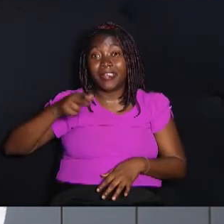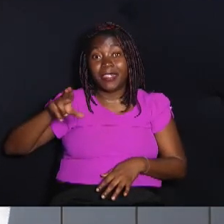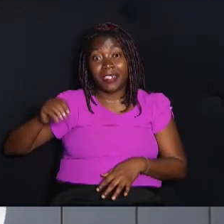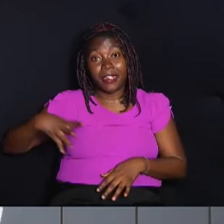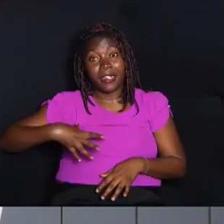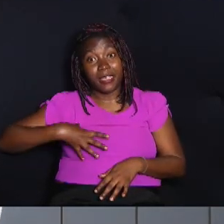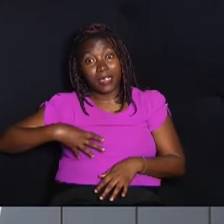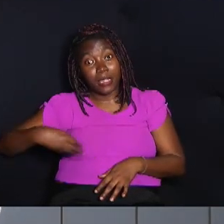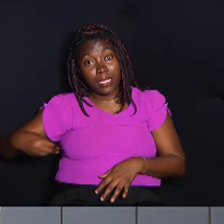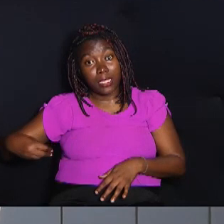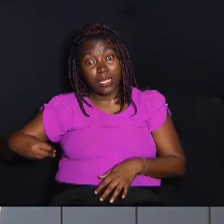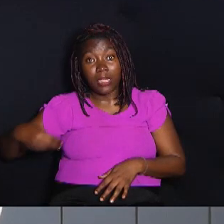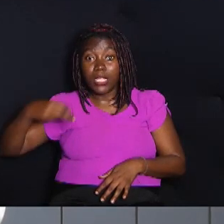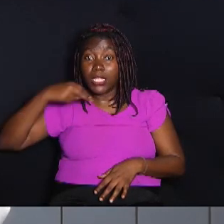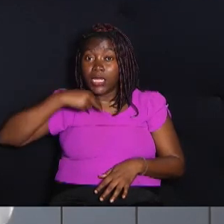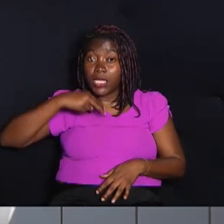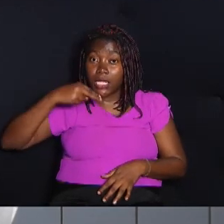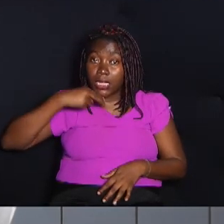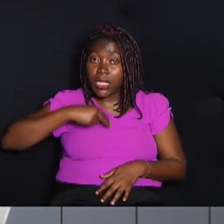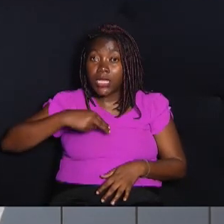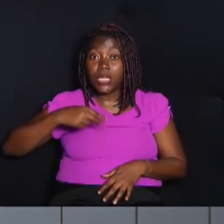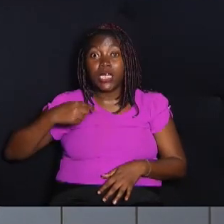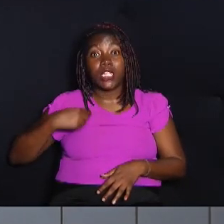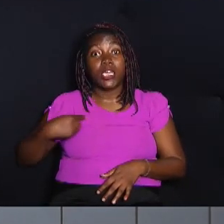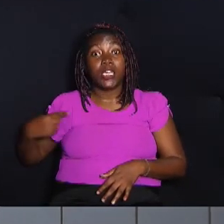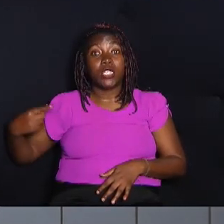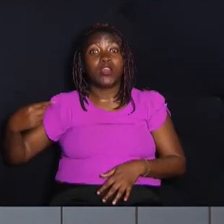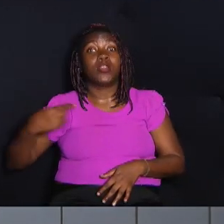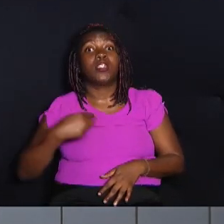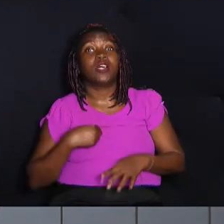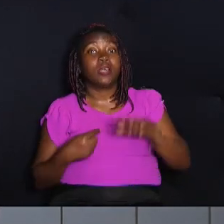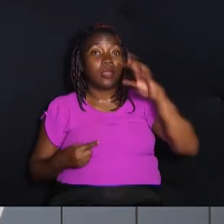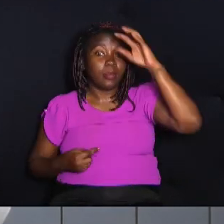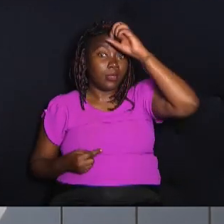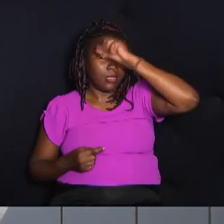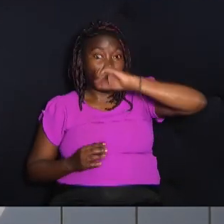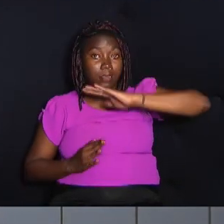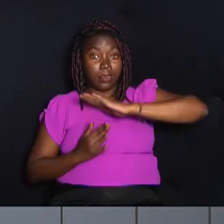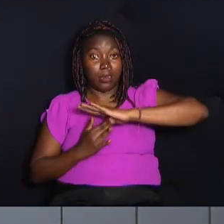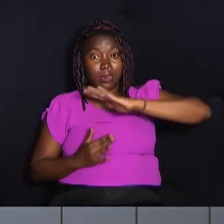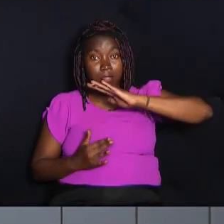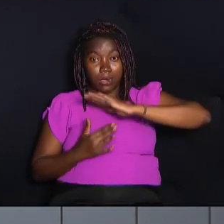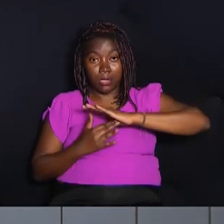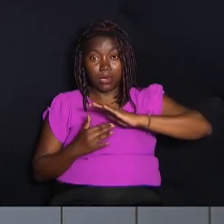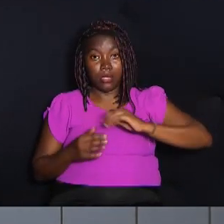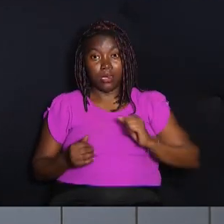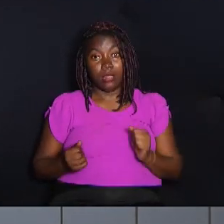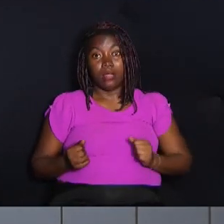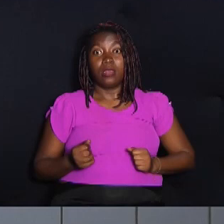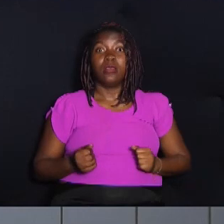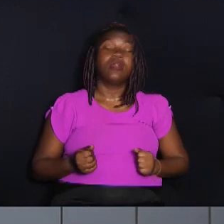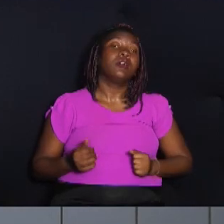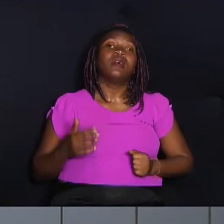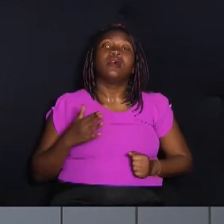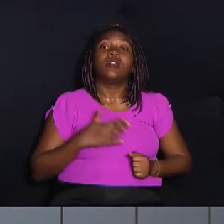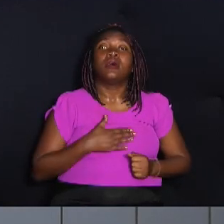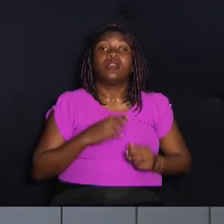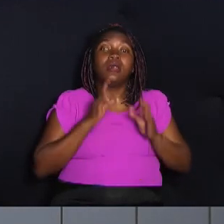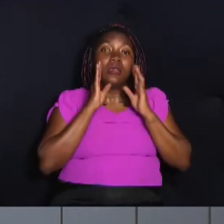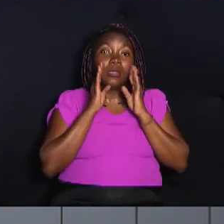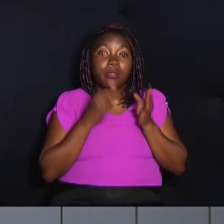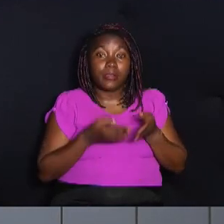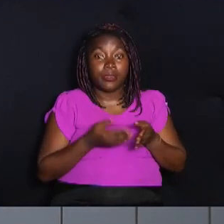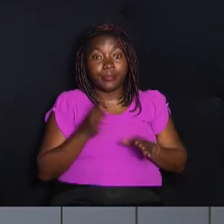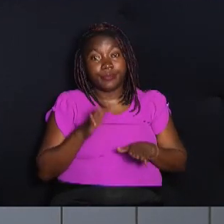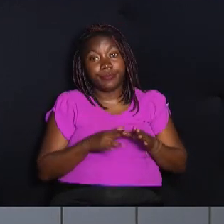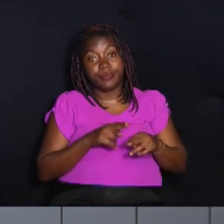para os netos, entende? Nós aprendemos a ter limites. Nem tudo a gente podia, e no meu caso, especificamente, às vezes por uma